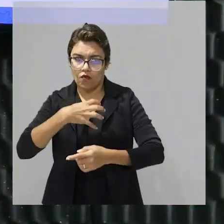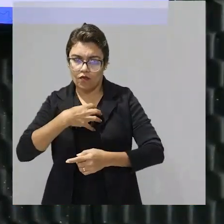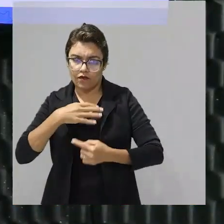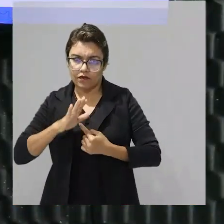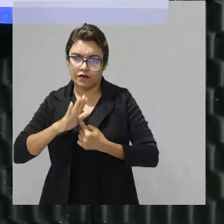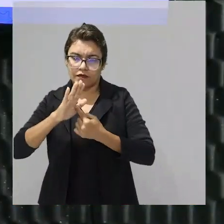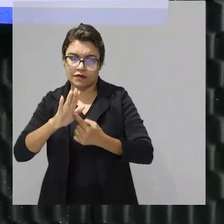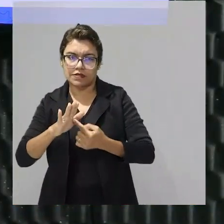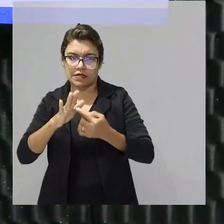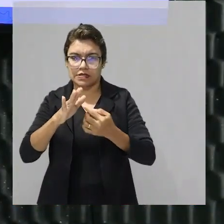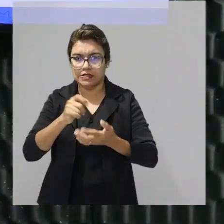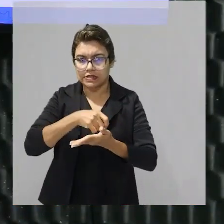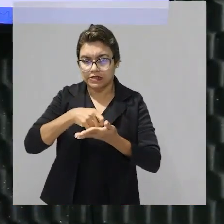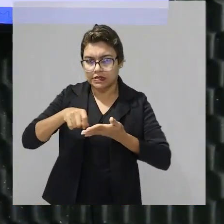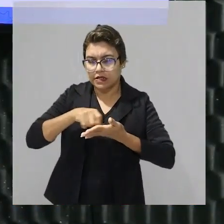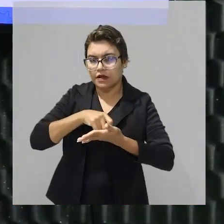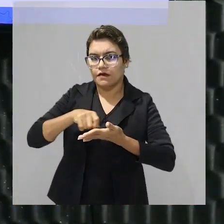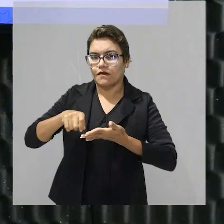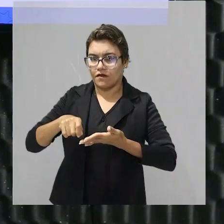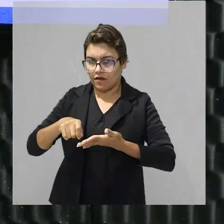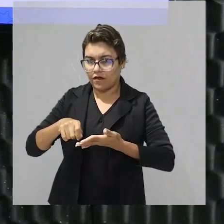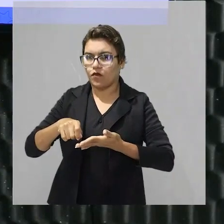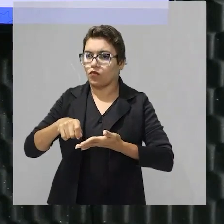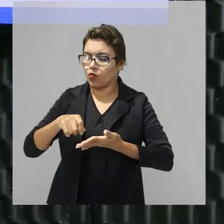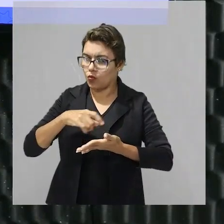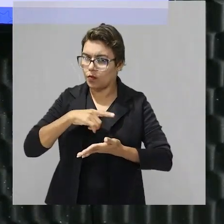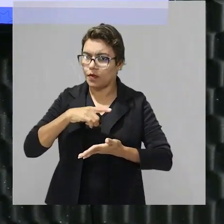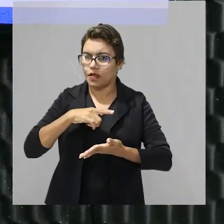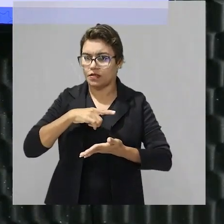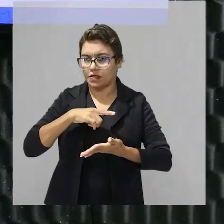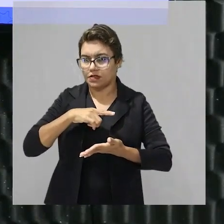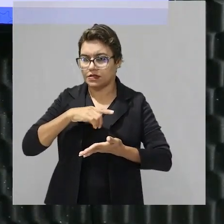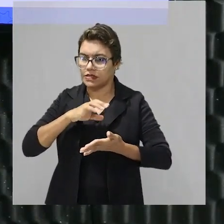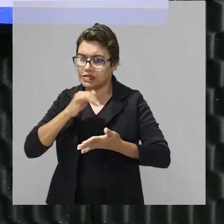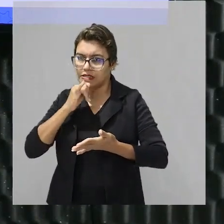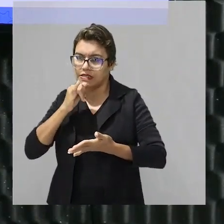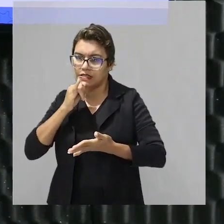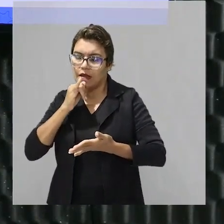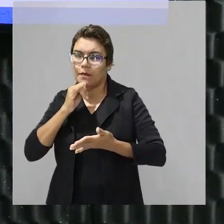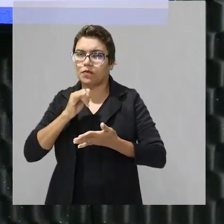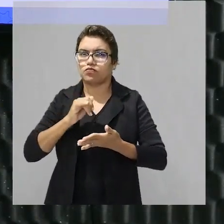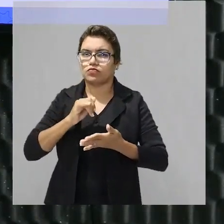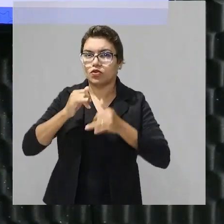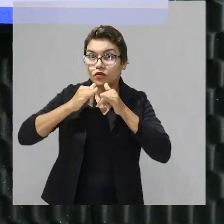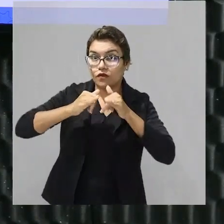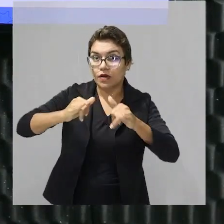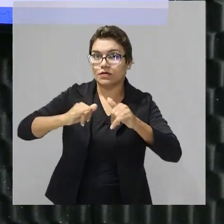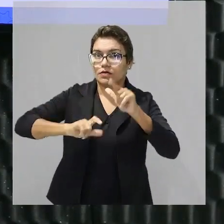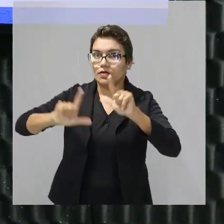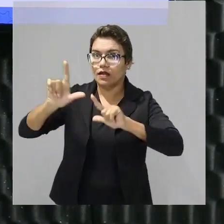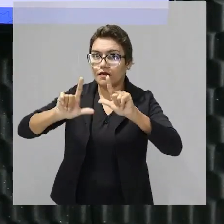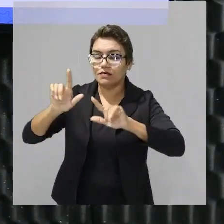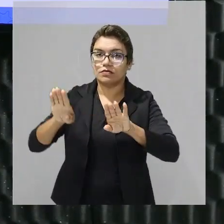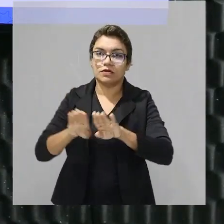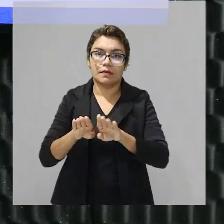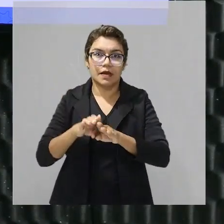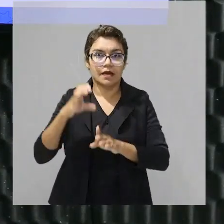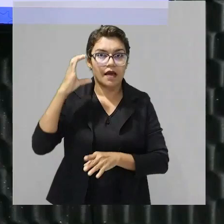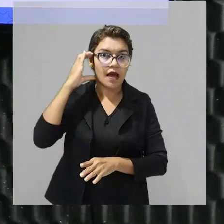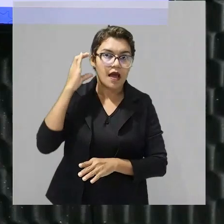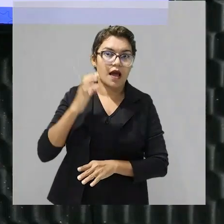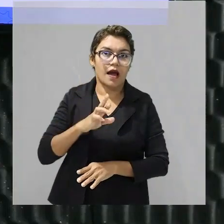quem realmente é de direito. Não vão sair colocando atribuições a órgãos que não é da sua